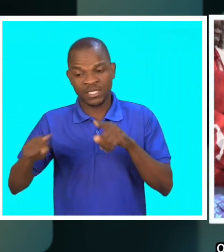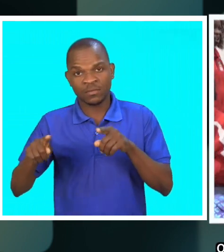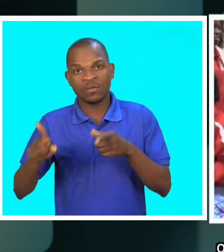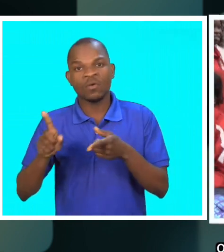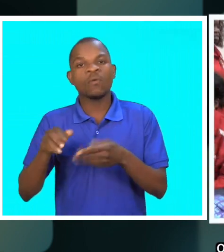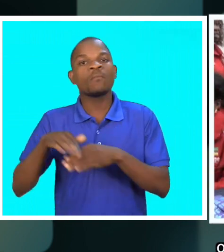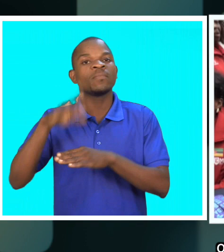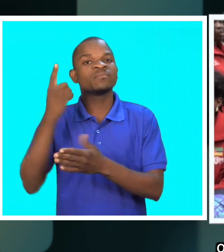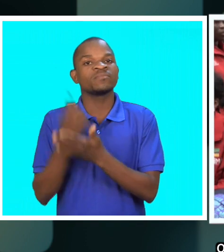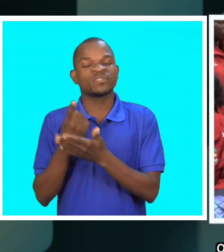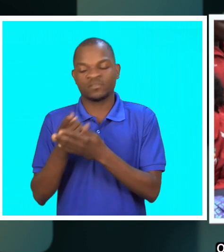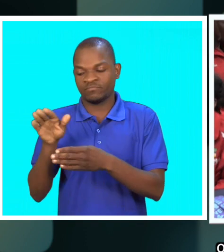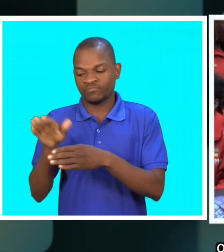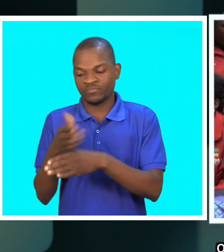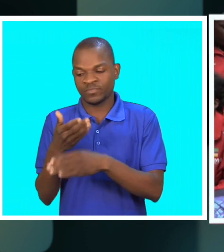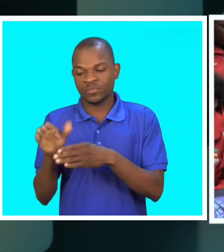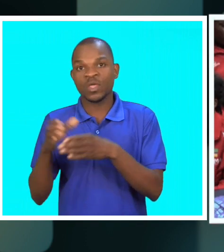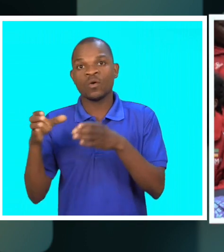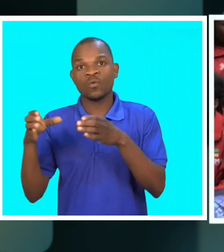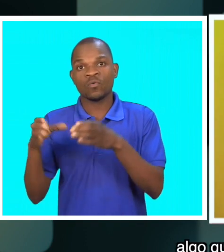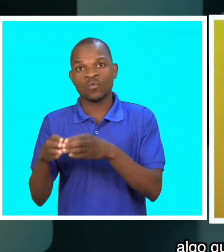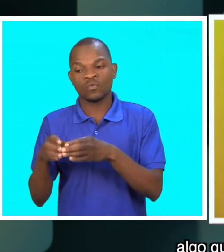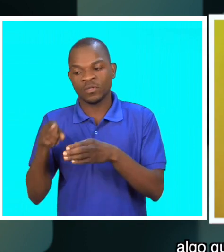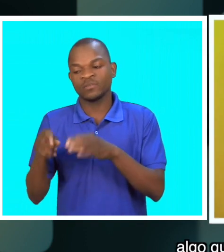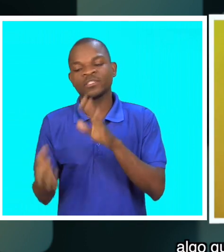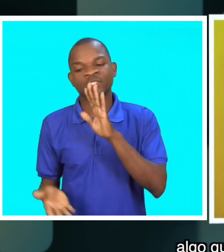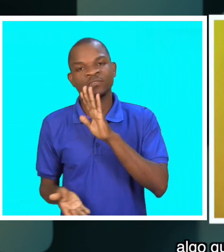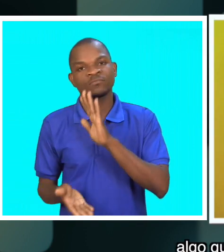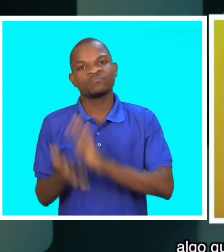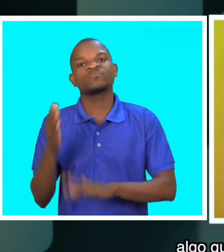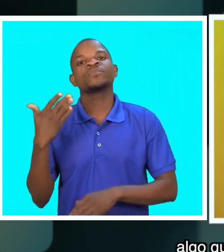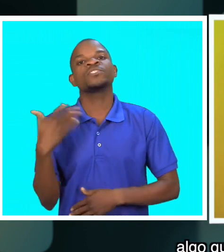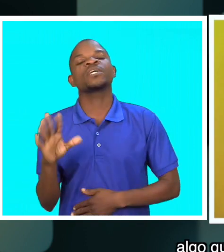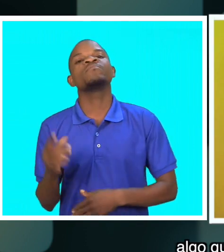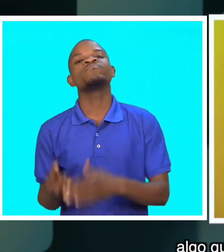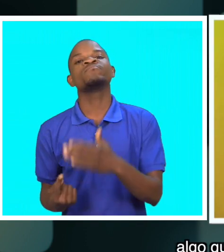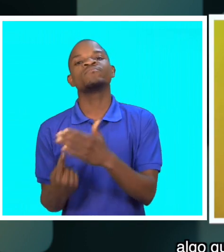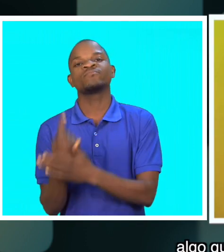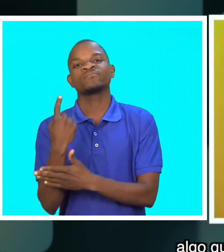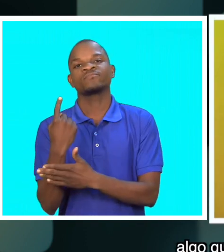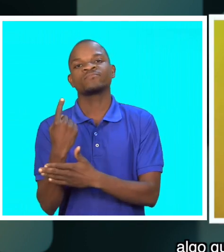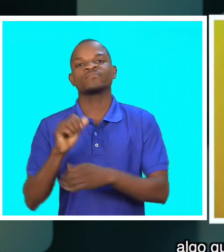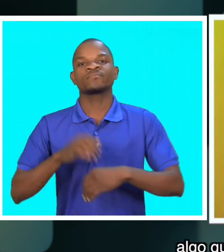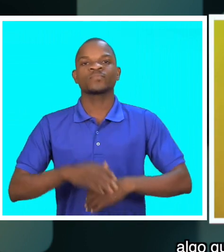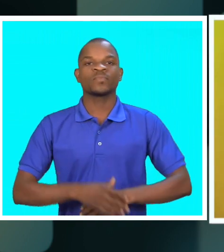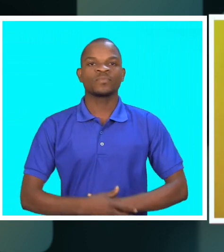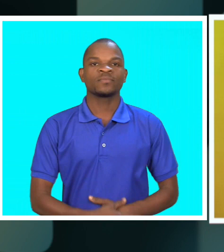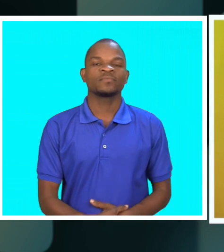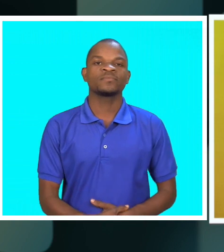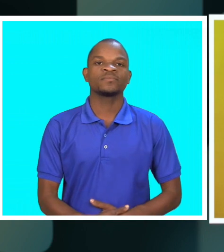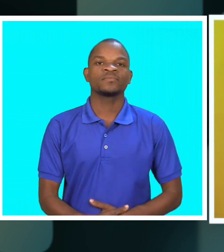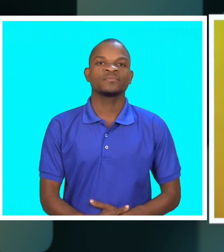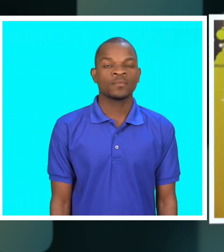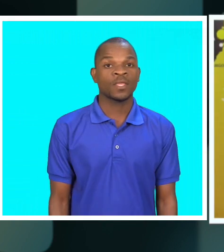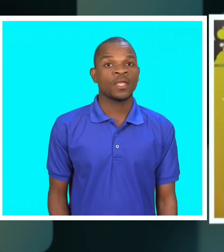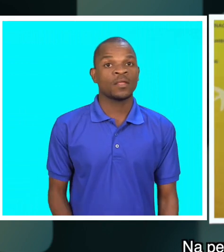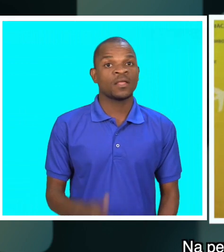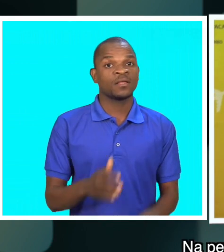importante é renovar a seleção, algo que está a acontecer com satisfação.